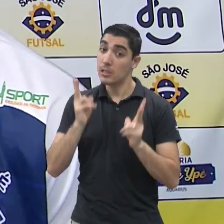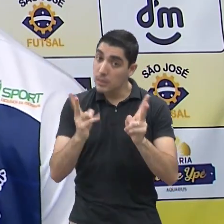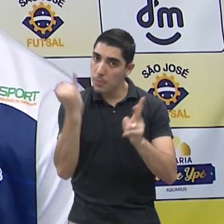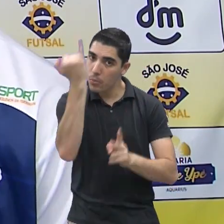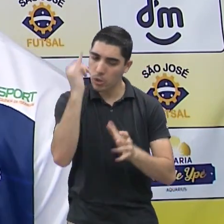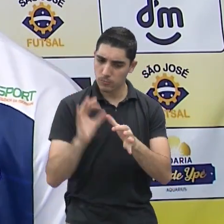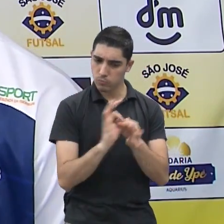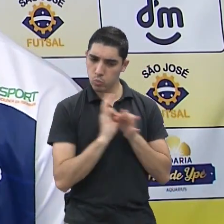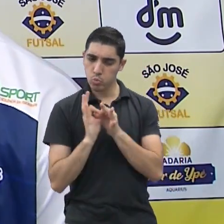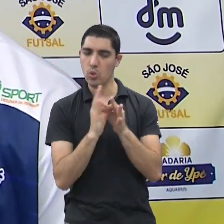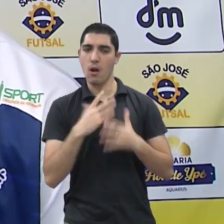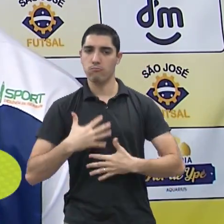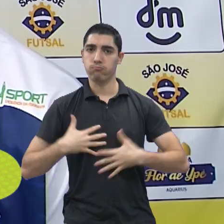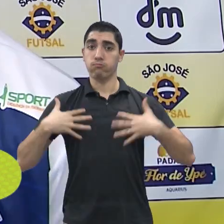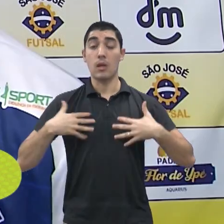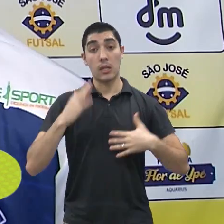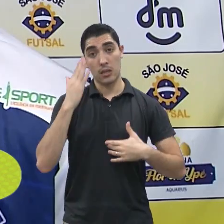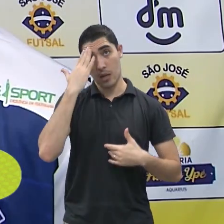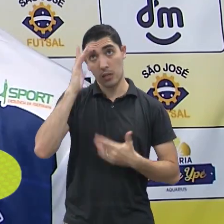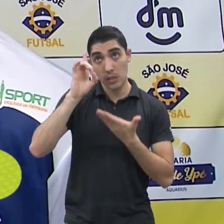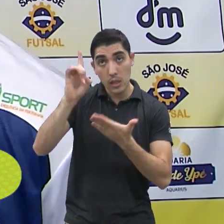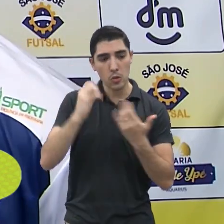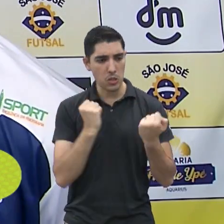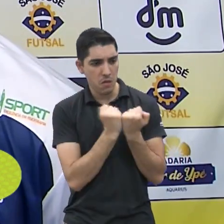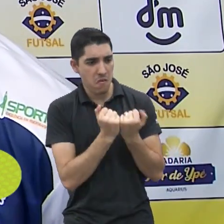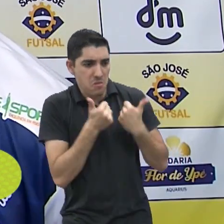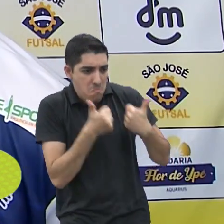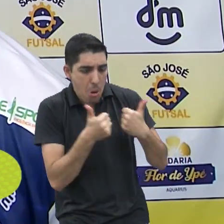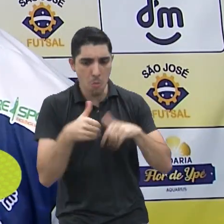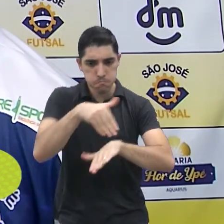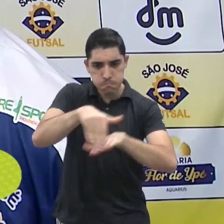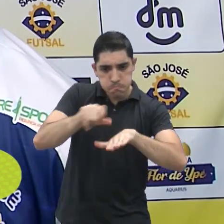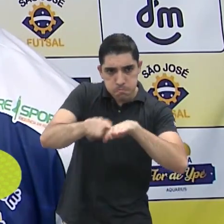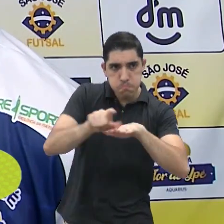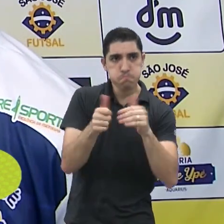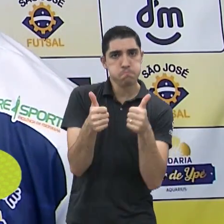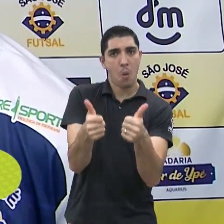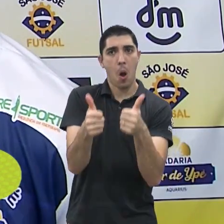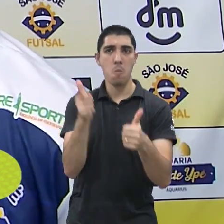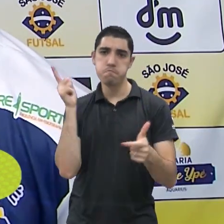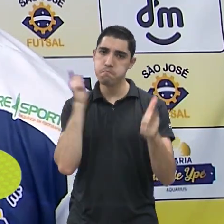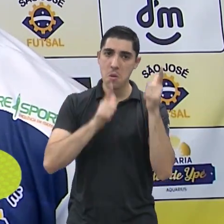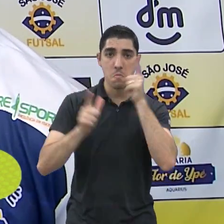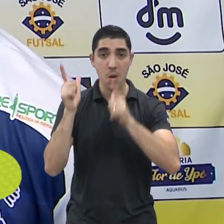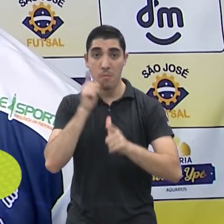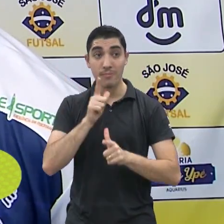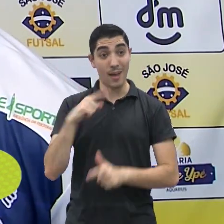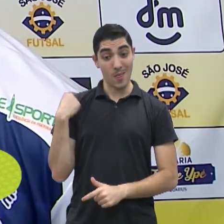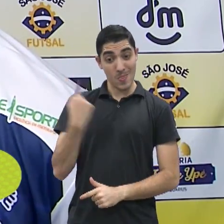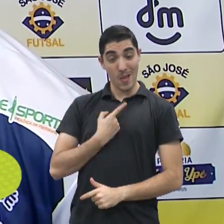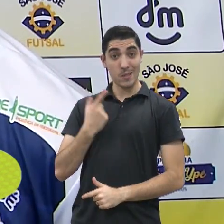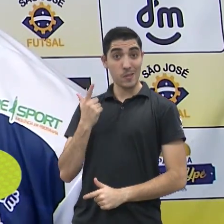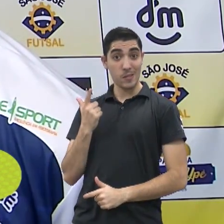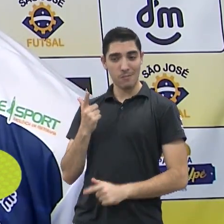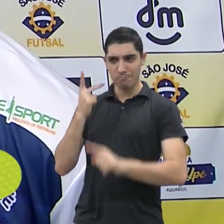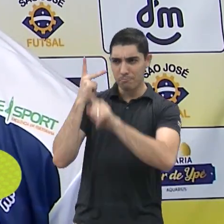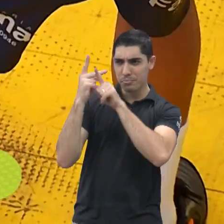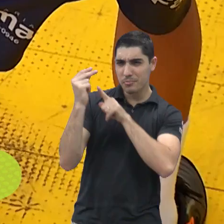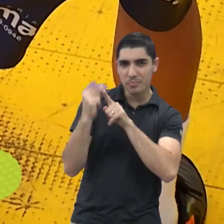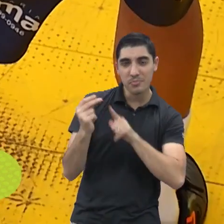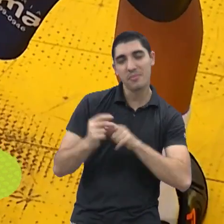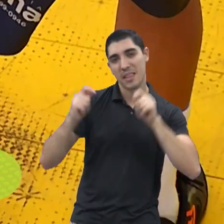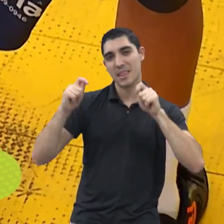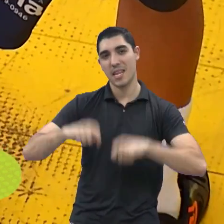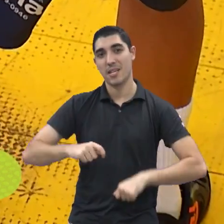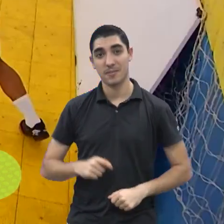E graças a Deus nossa defesa tem sido boa, nosso ataque tem aproveitado as chances, o que faz a gente sair com as vitórias nos últimos 4 jogos.